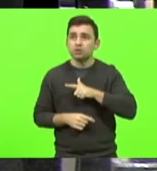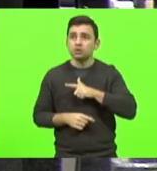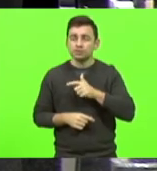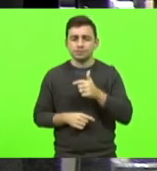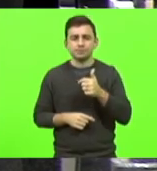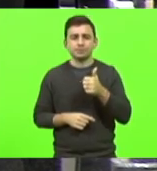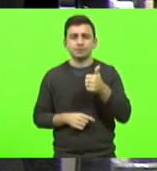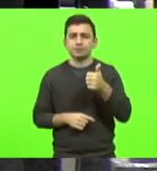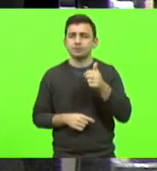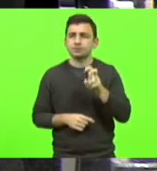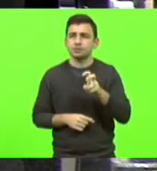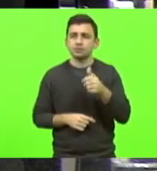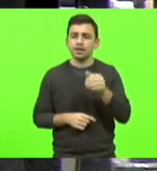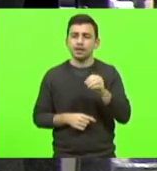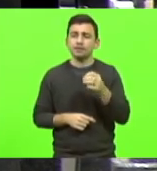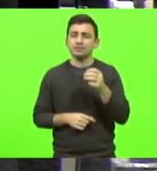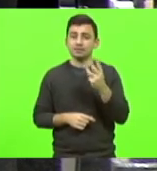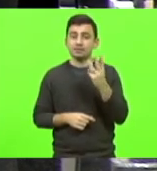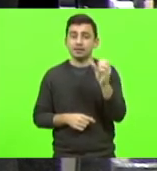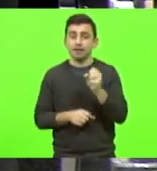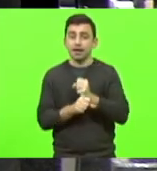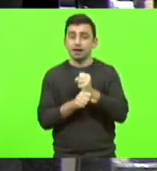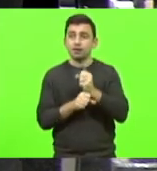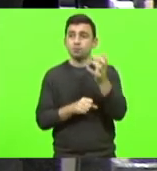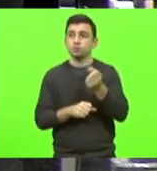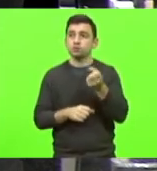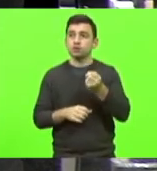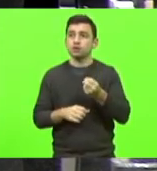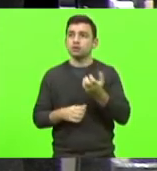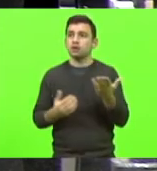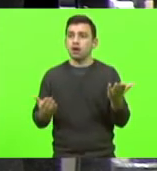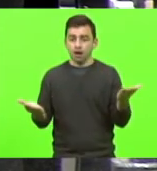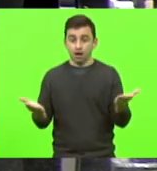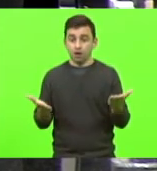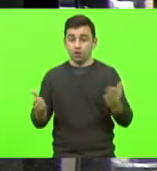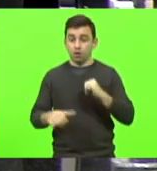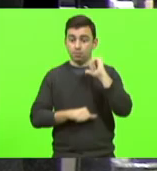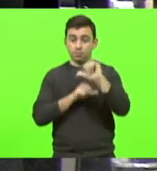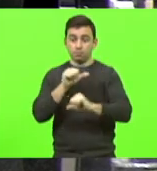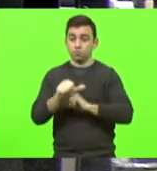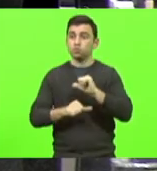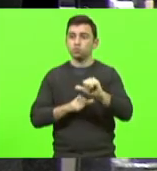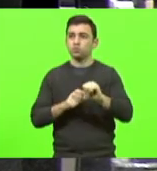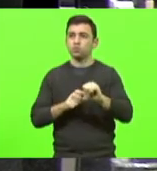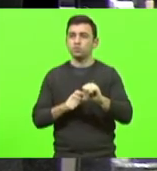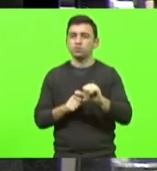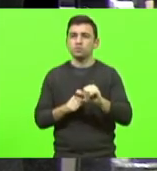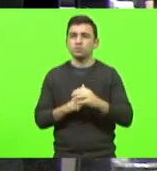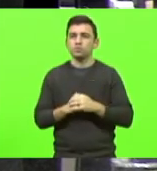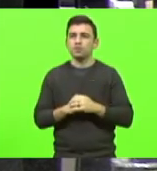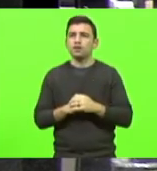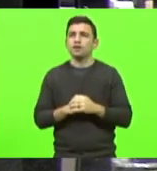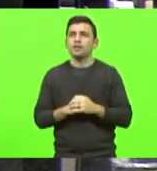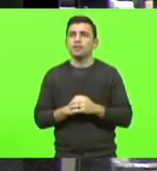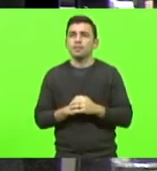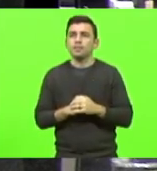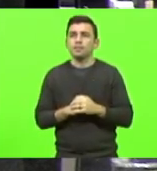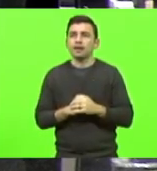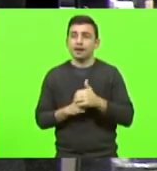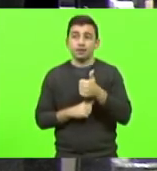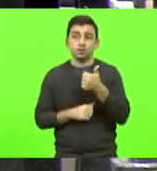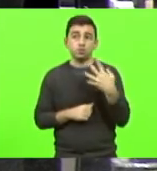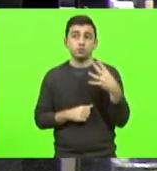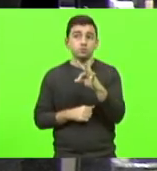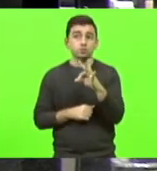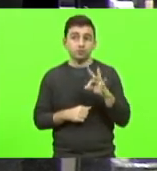10 15 20 30 anos aposentado e amanhã depois dessa reforma que nós vamos aprovar aqui 14 por cento da sua